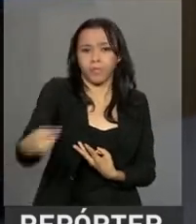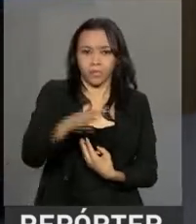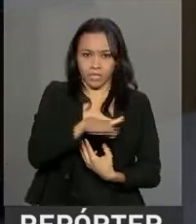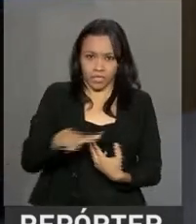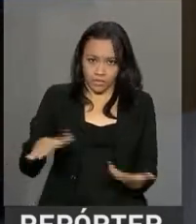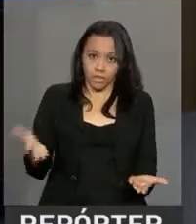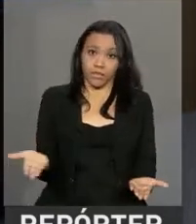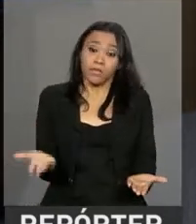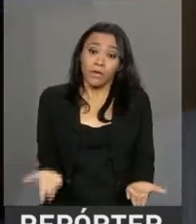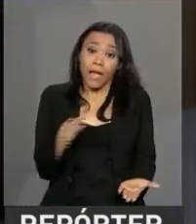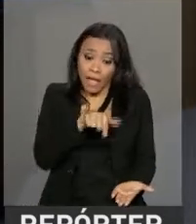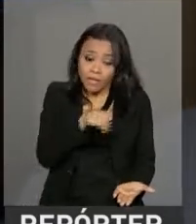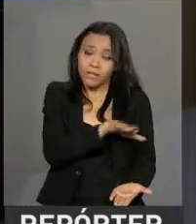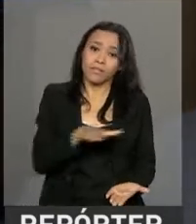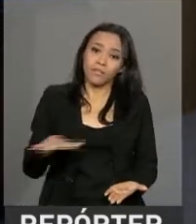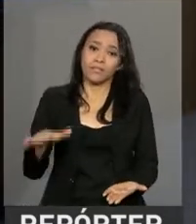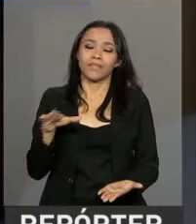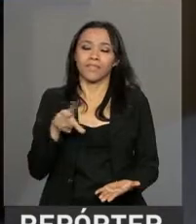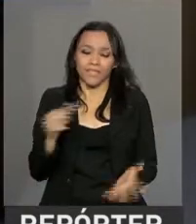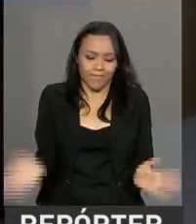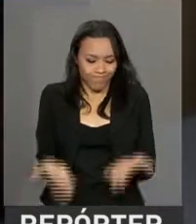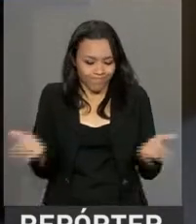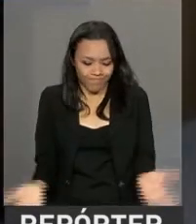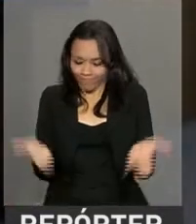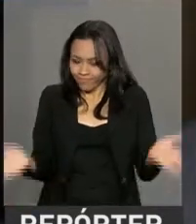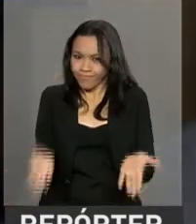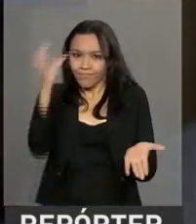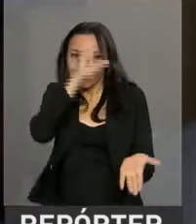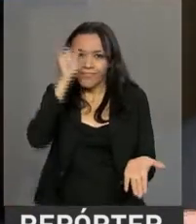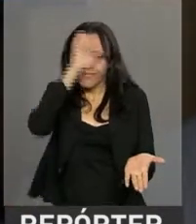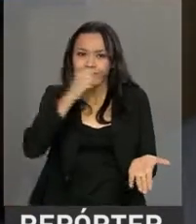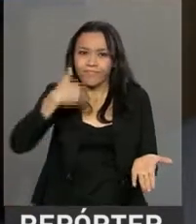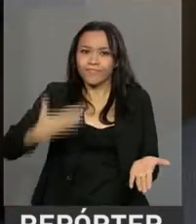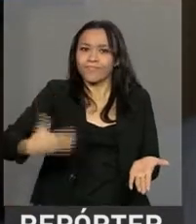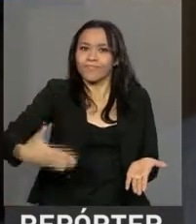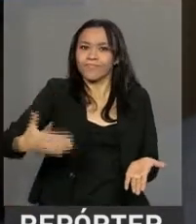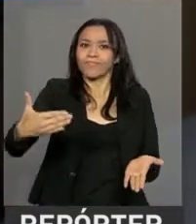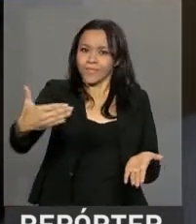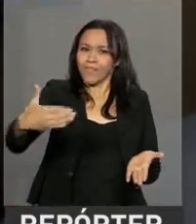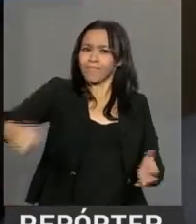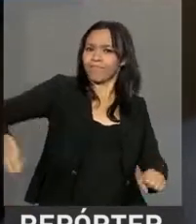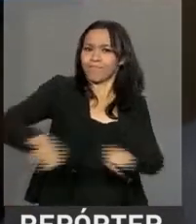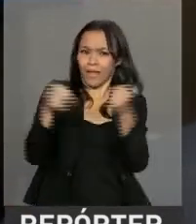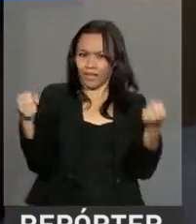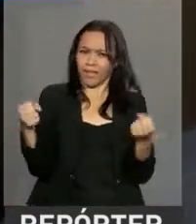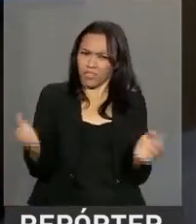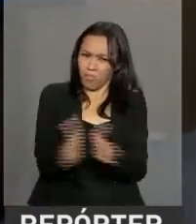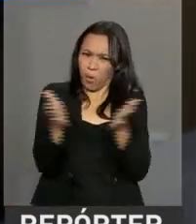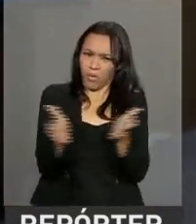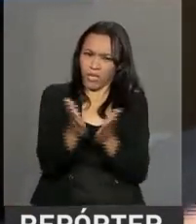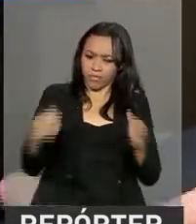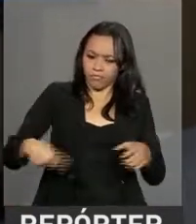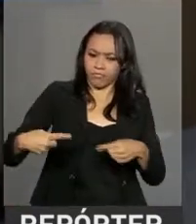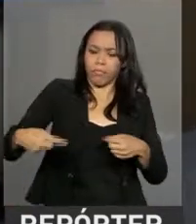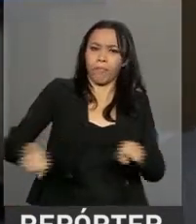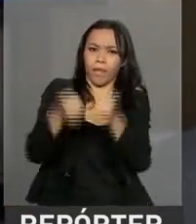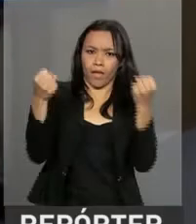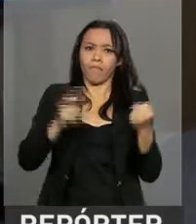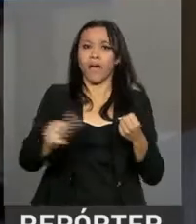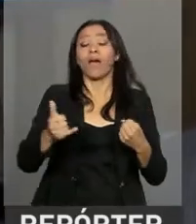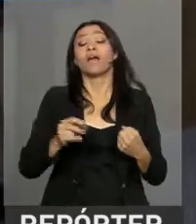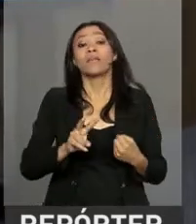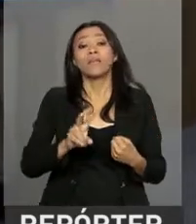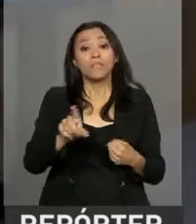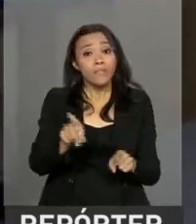mais hum paradas mais estimuladas elas vão romper devem romper esse ciclo de pobreza então programa de longo prazo